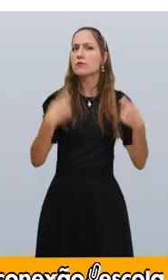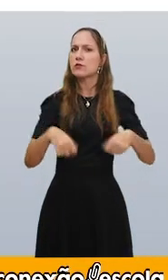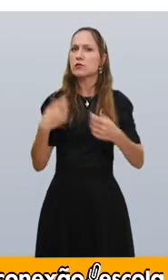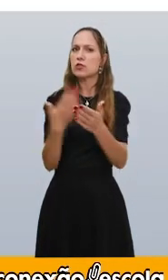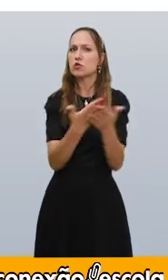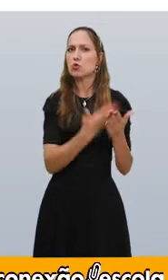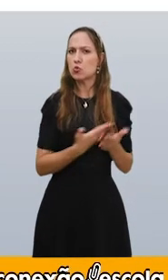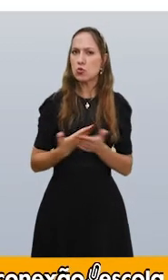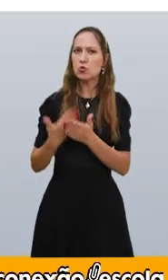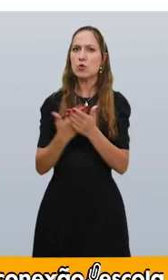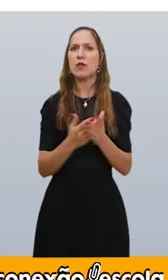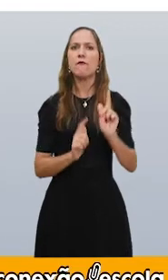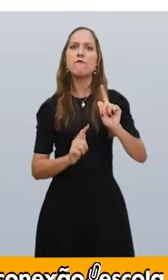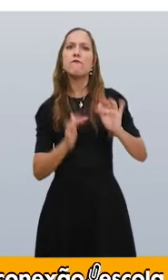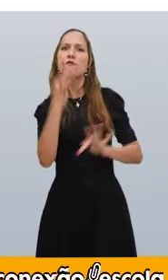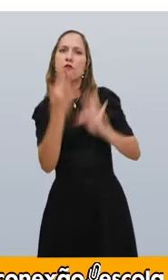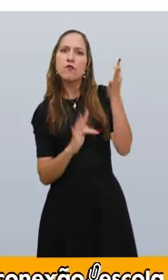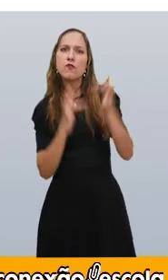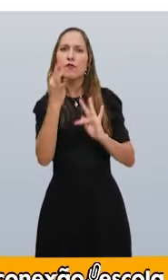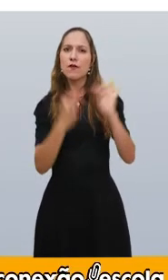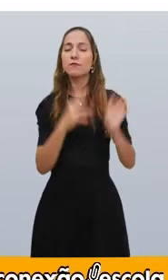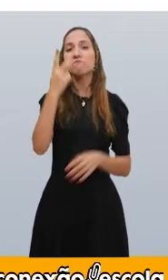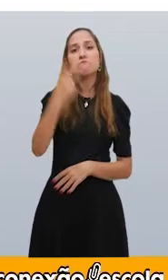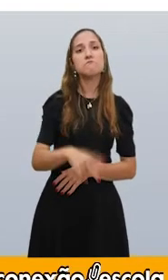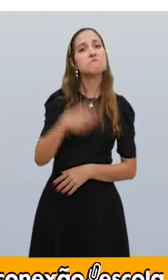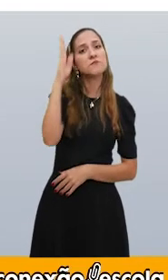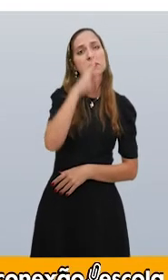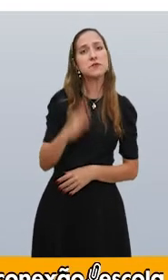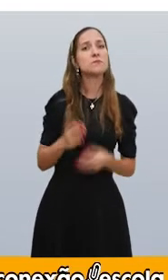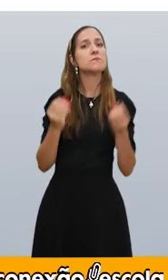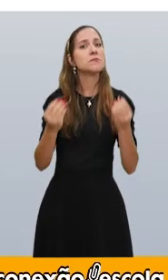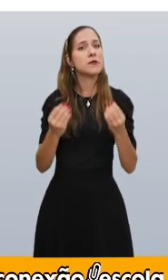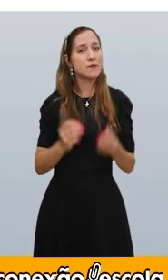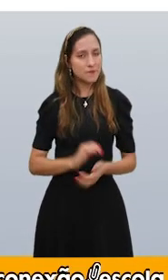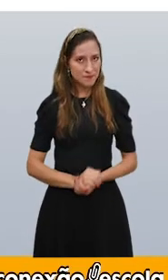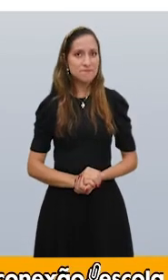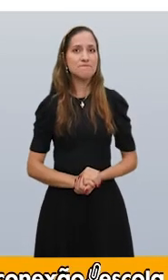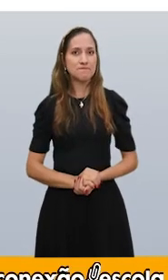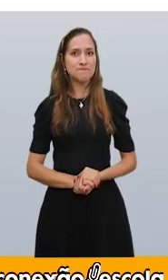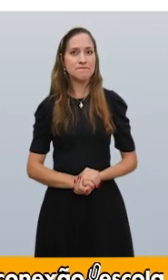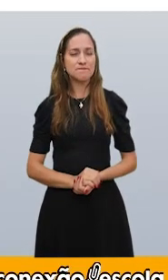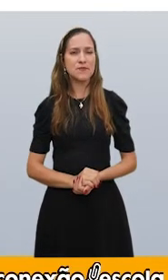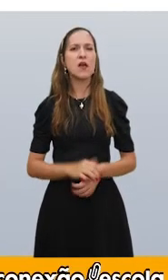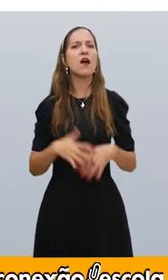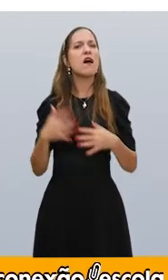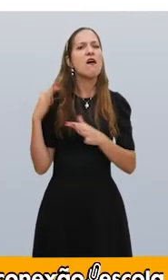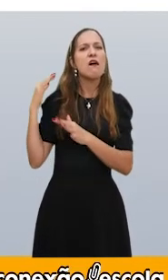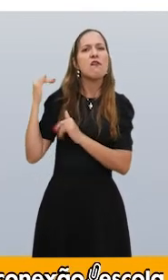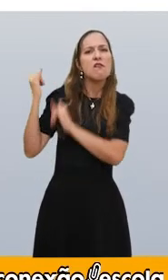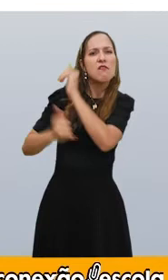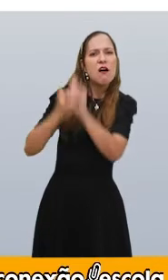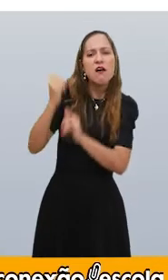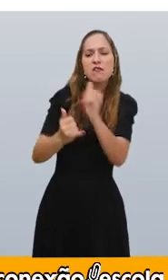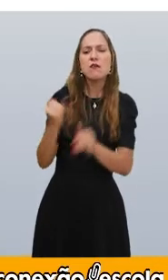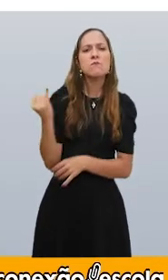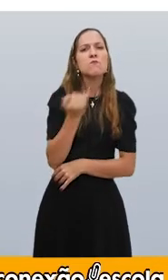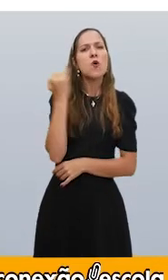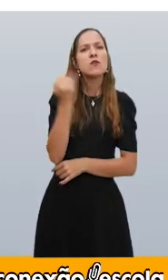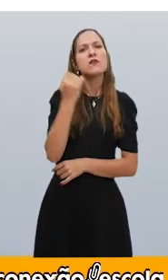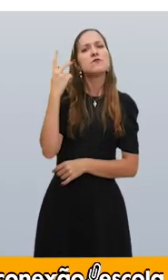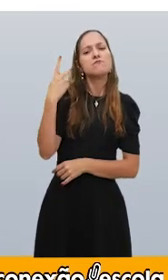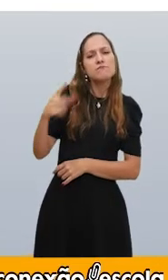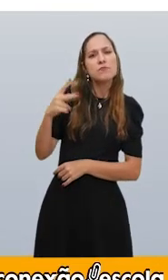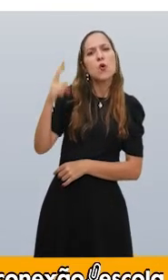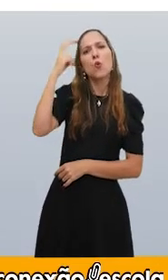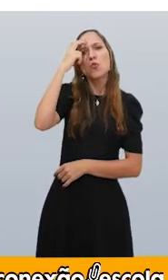a importância em estudar o folclore brasileiro? Qual a importância das